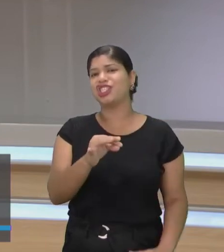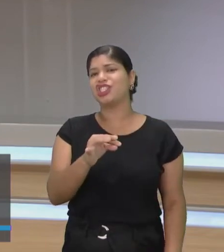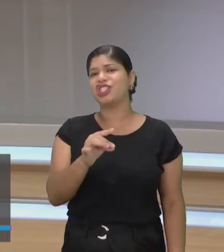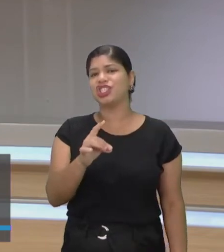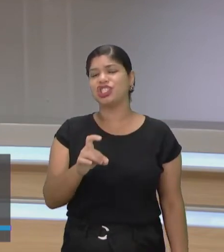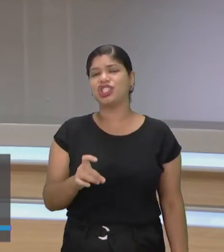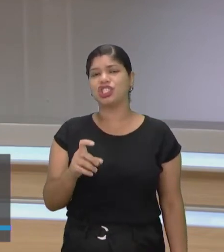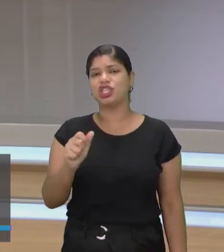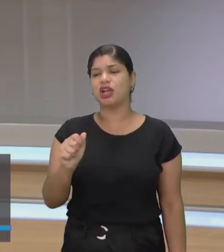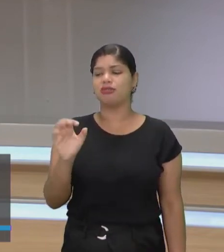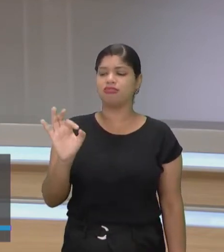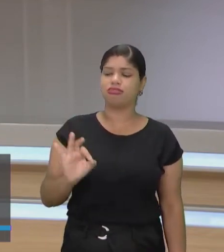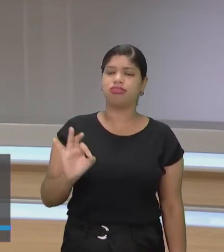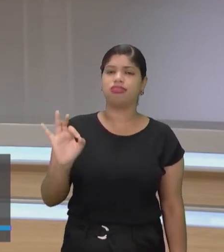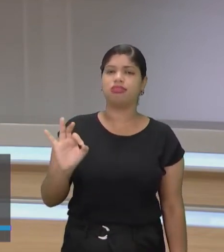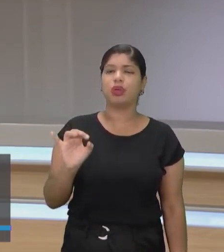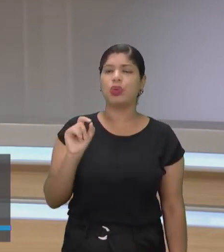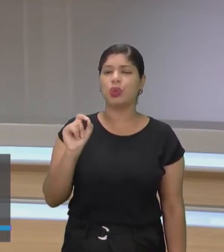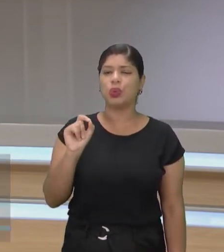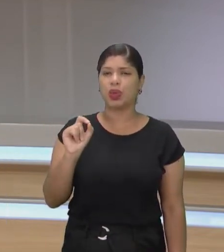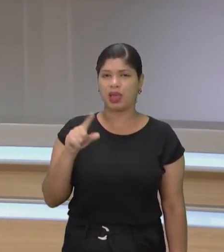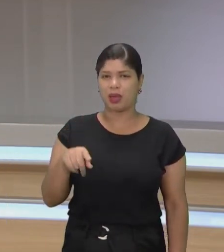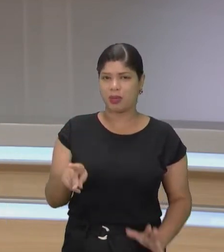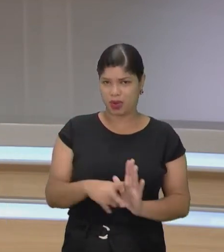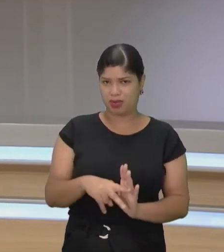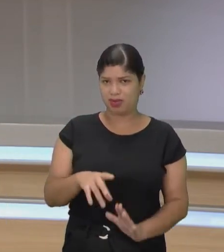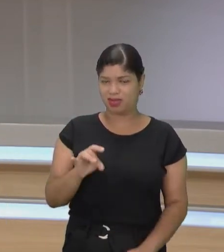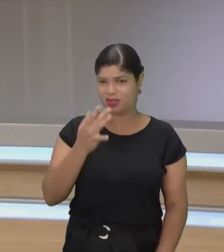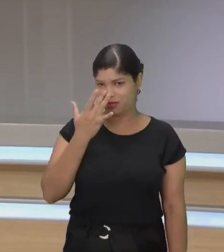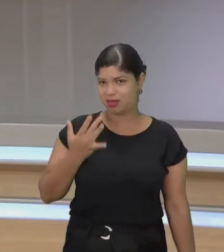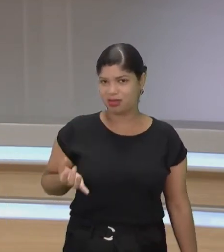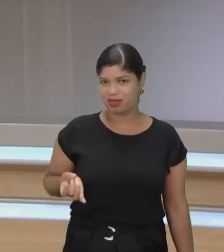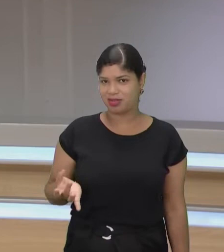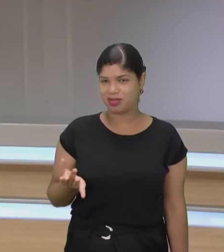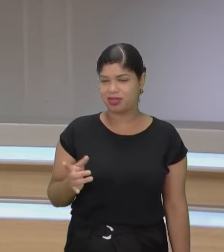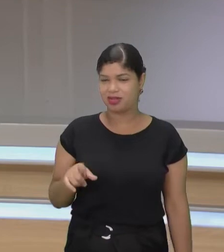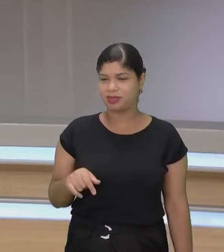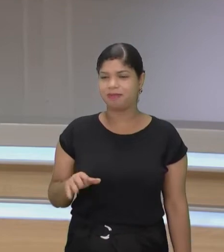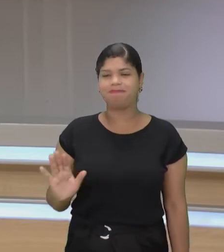no slide que fogem um pouco de ser só do lixo, mas